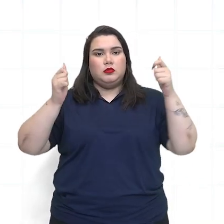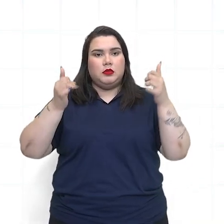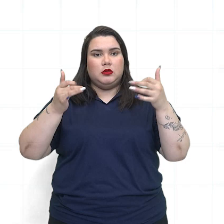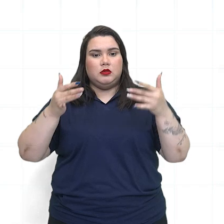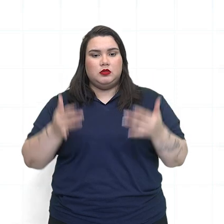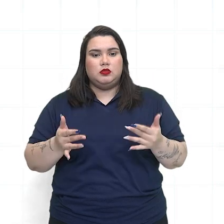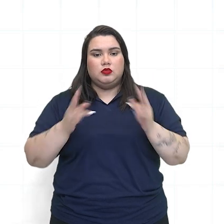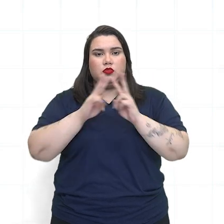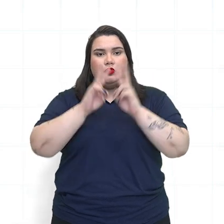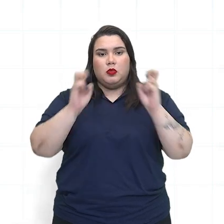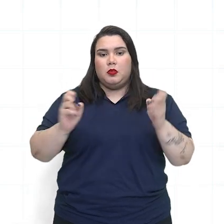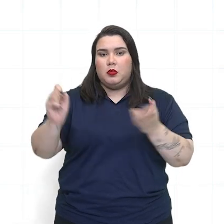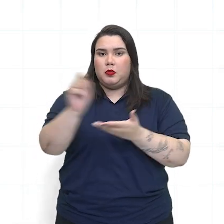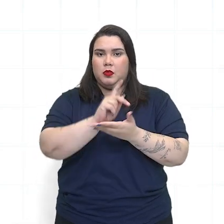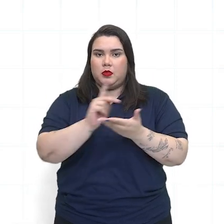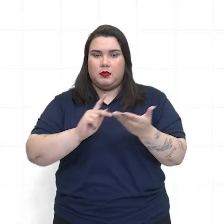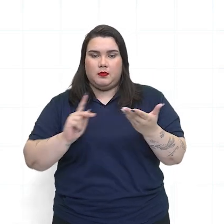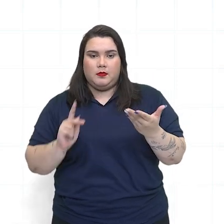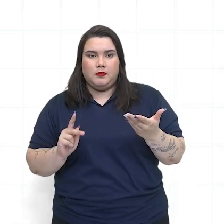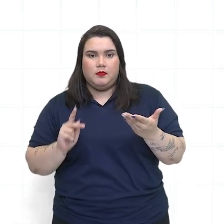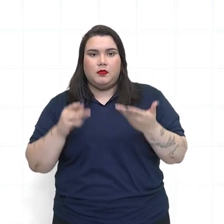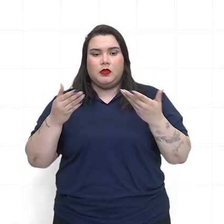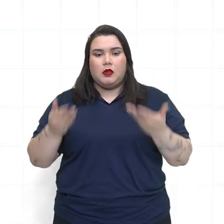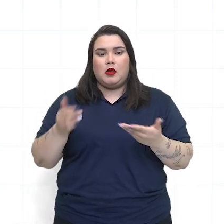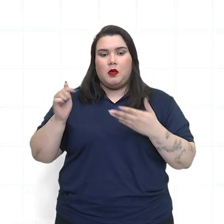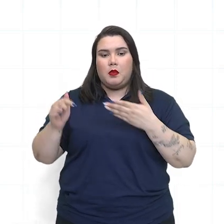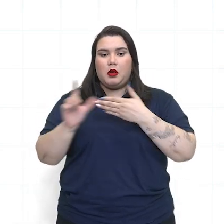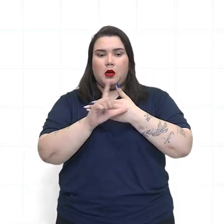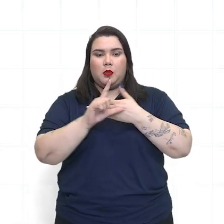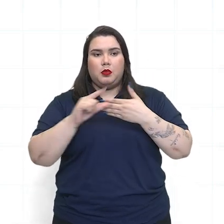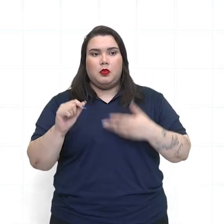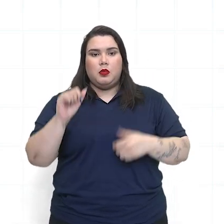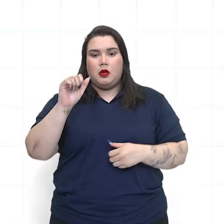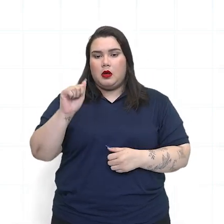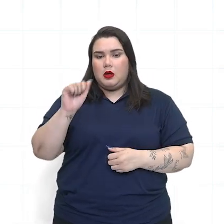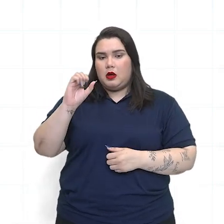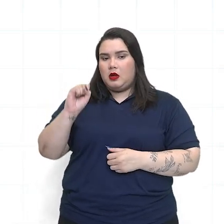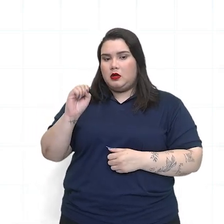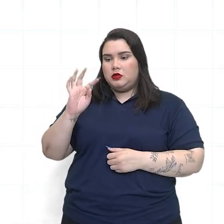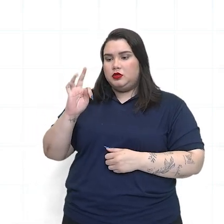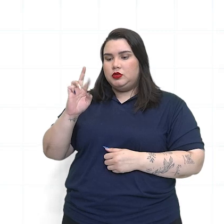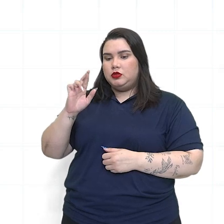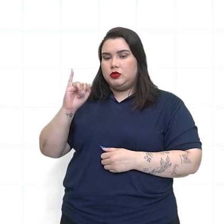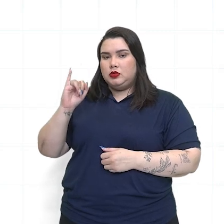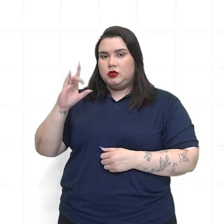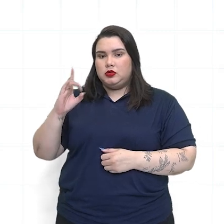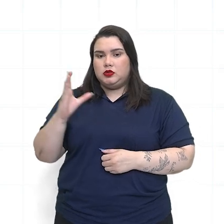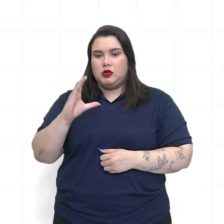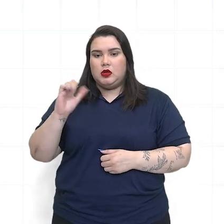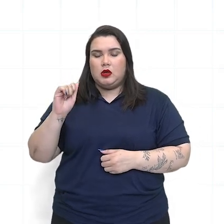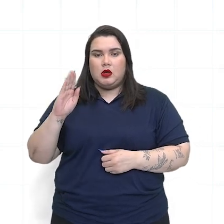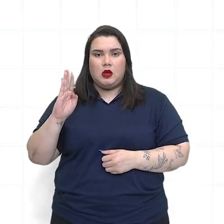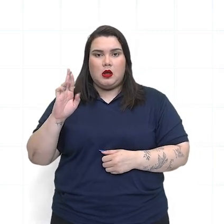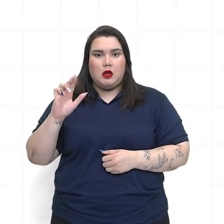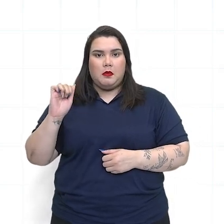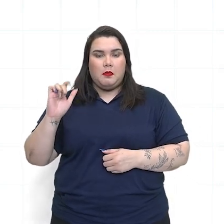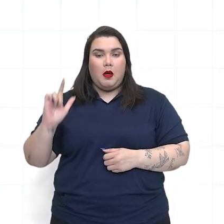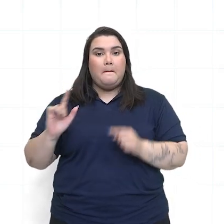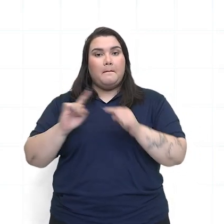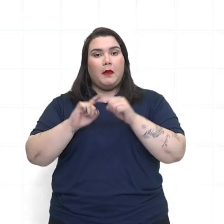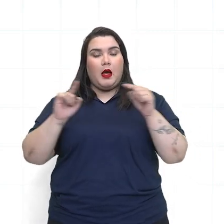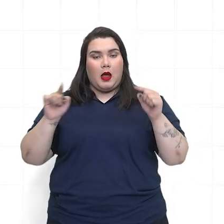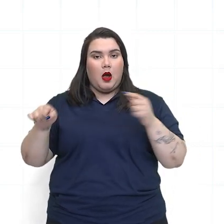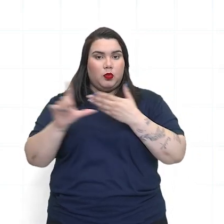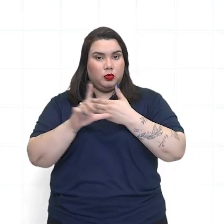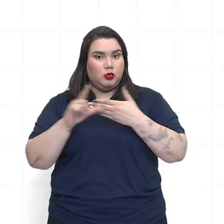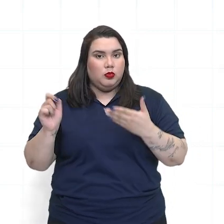a respeito desse poema. A Astrid Cabral é a autora do poema, mas quem fala no texto, como